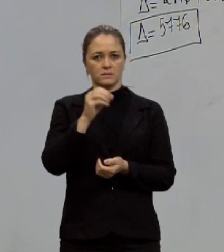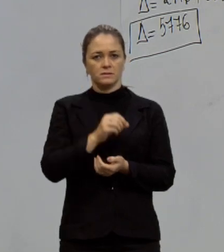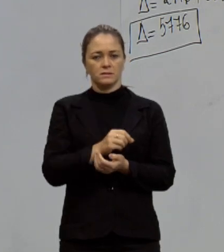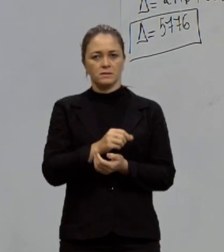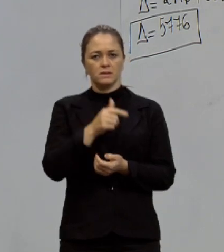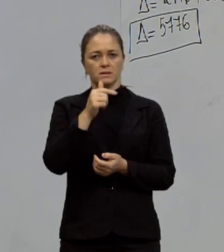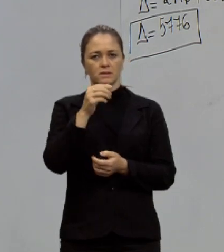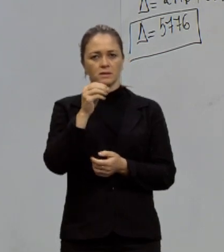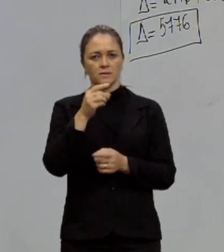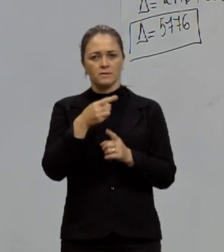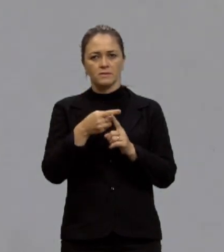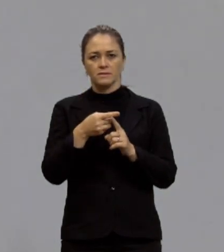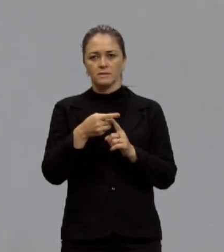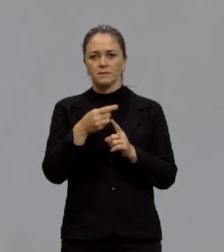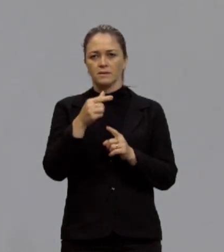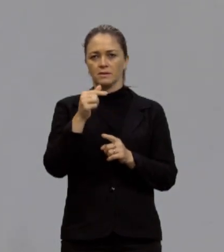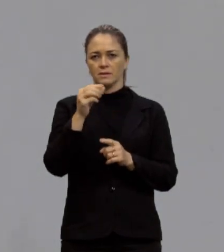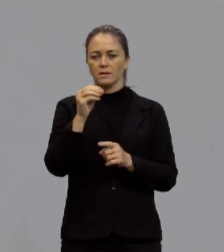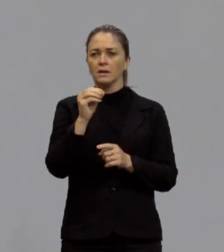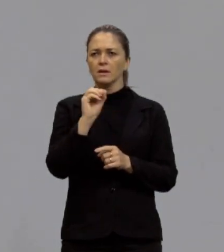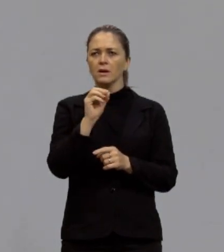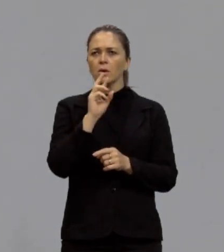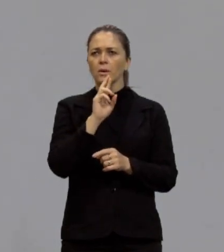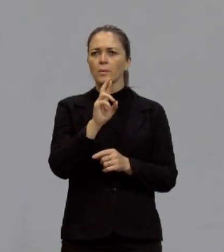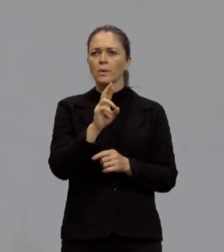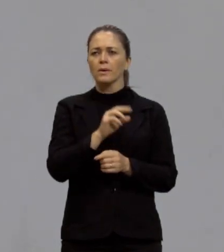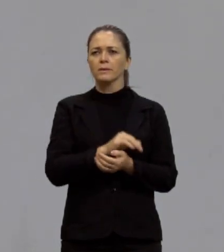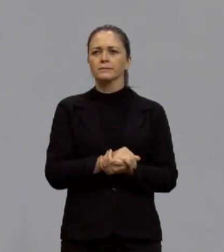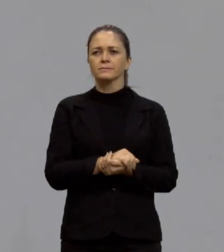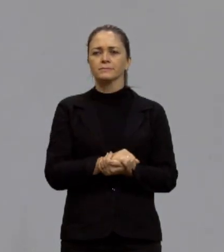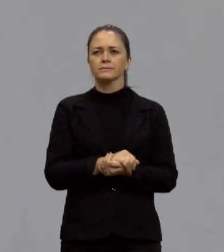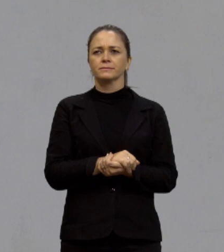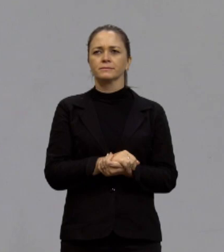vezes 70, o que que daria? Ó,